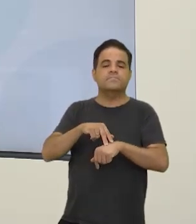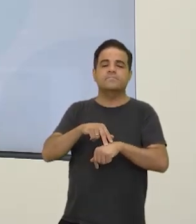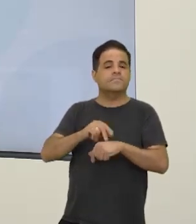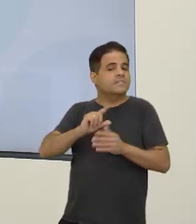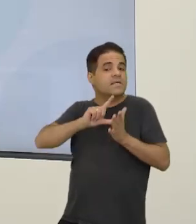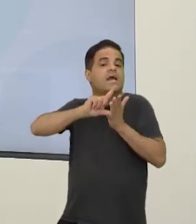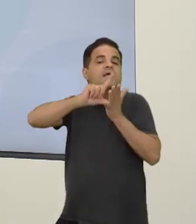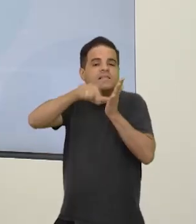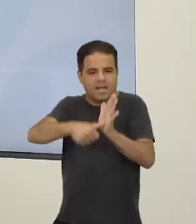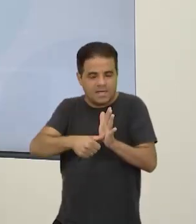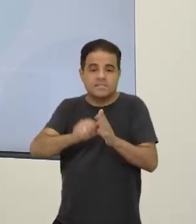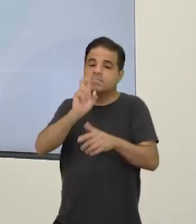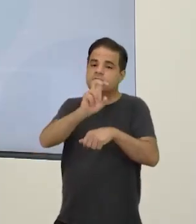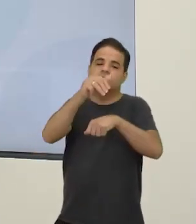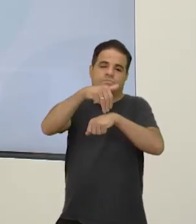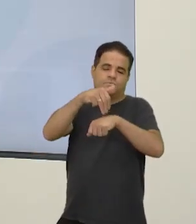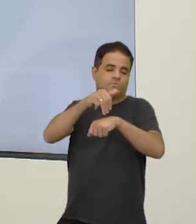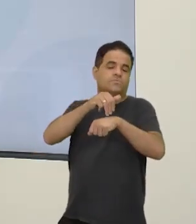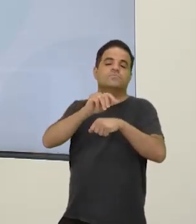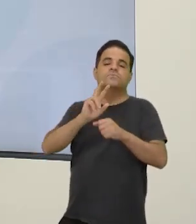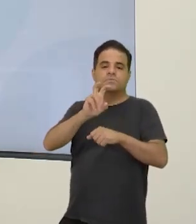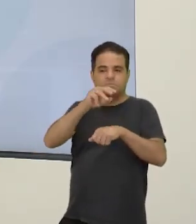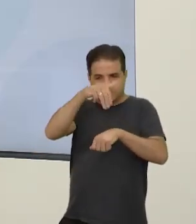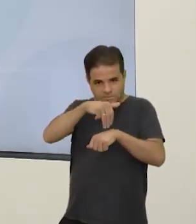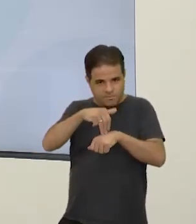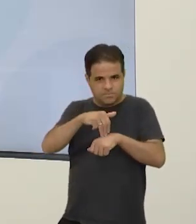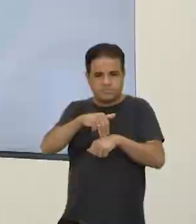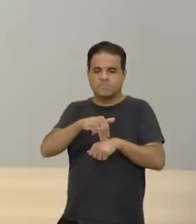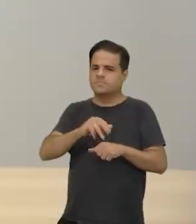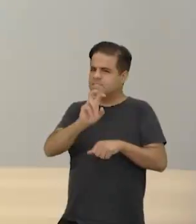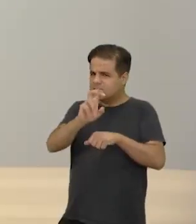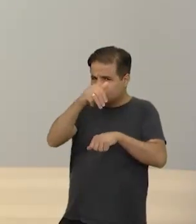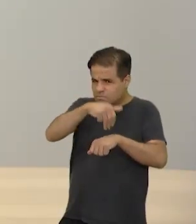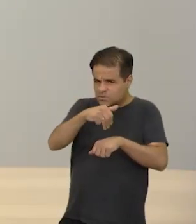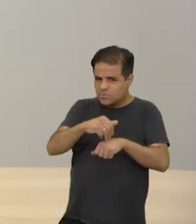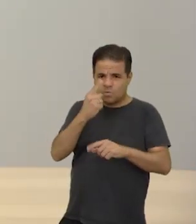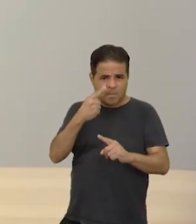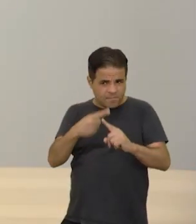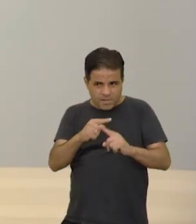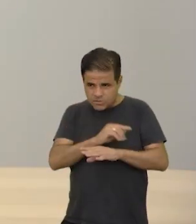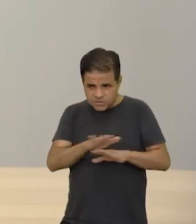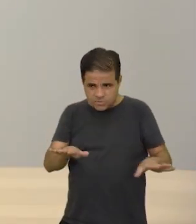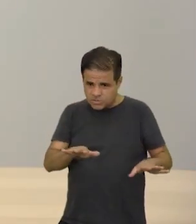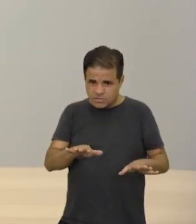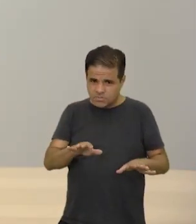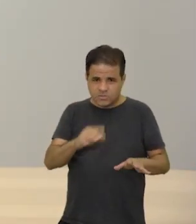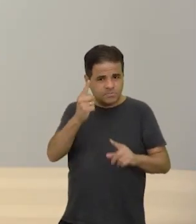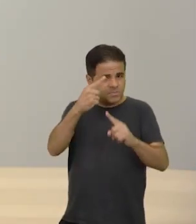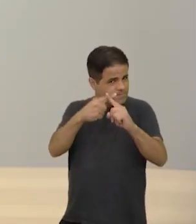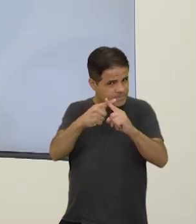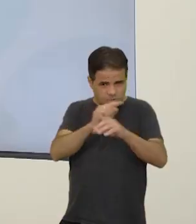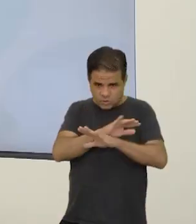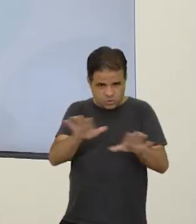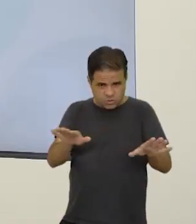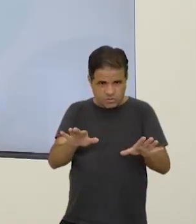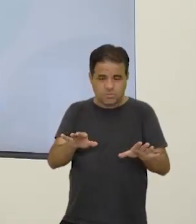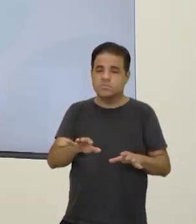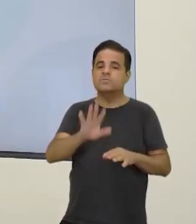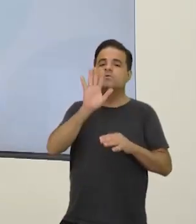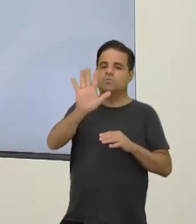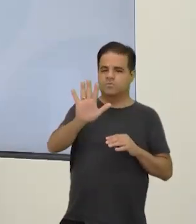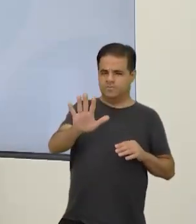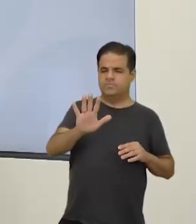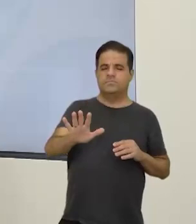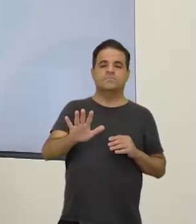se atrasa 5 minutos. 5 minutos. Gente, não. Peraí, 5 minutos uma vez só? Ou... Uma vez só, não. Uma vez só? Uma vez só. Tá. Não,